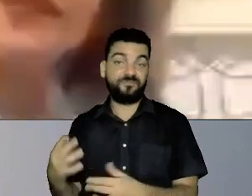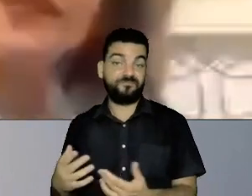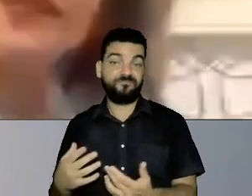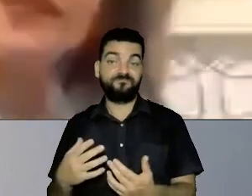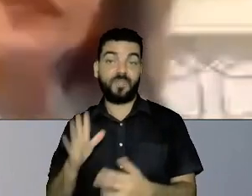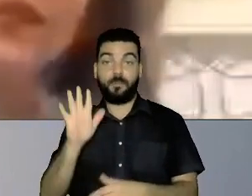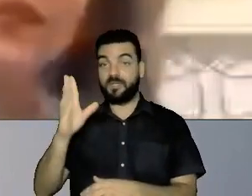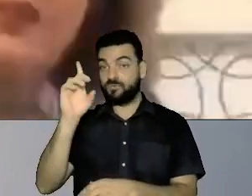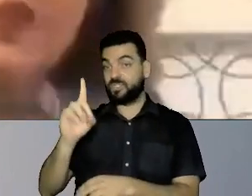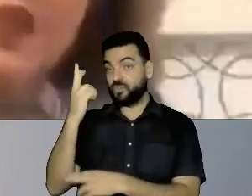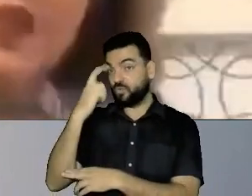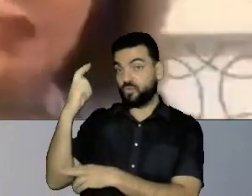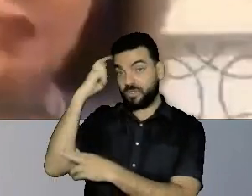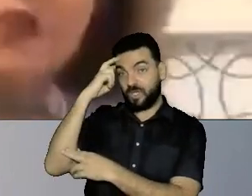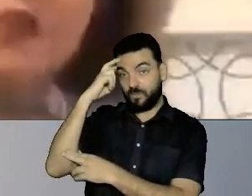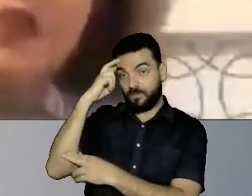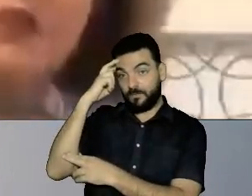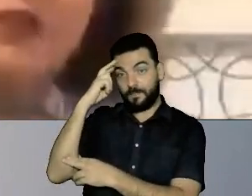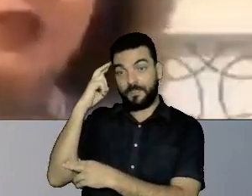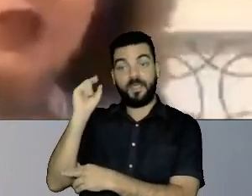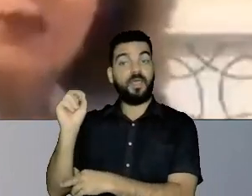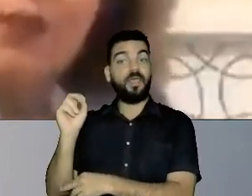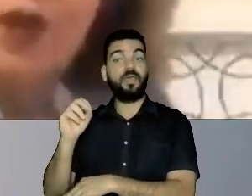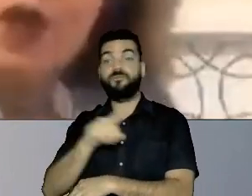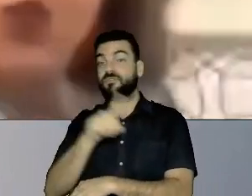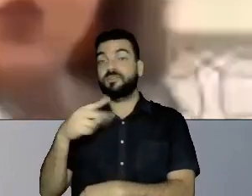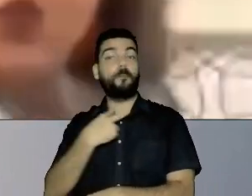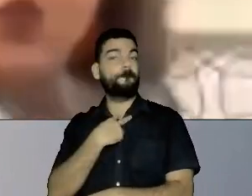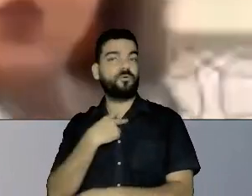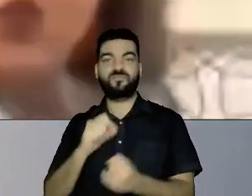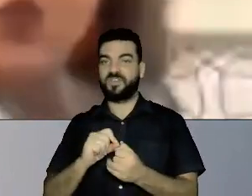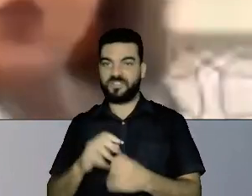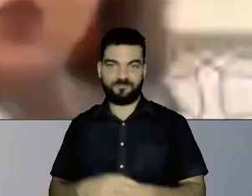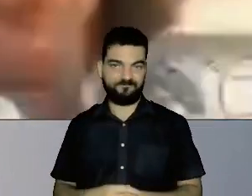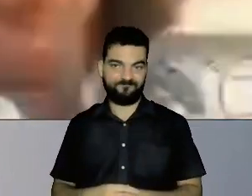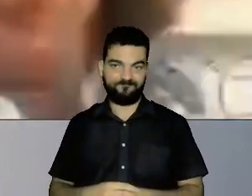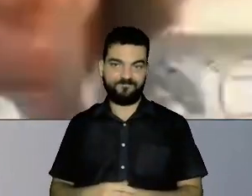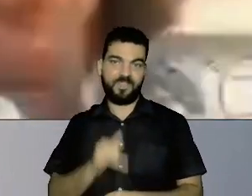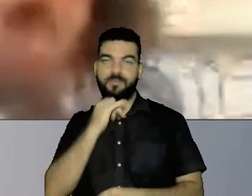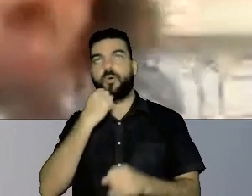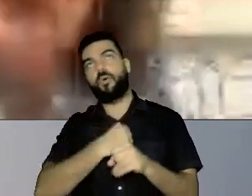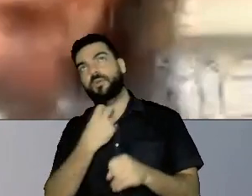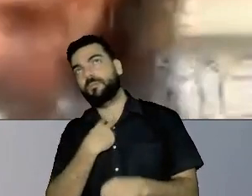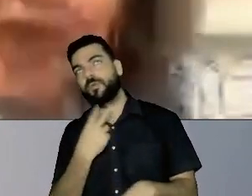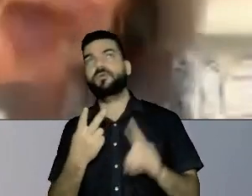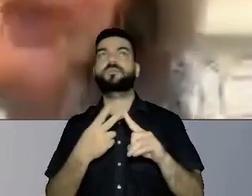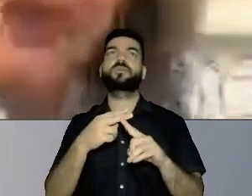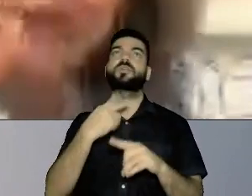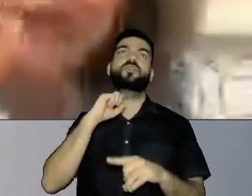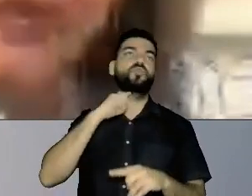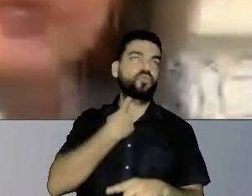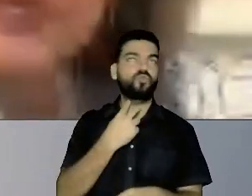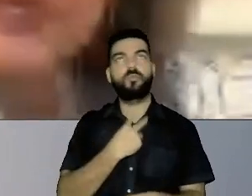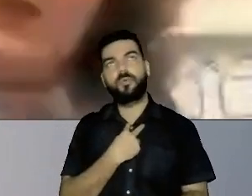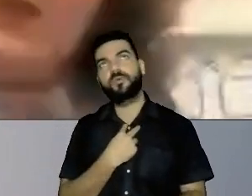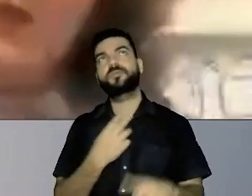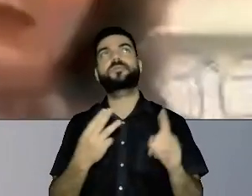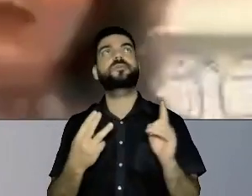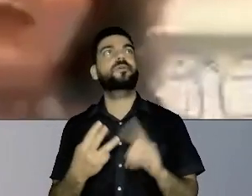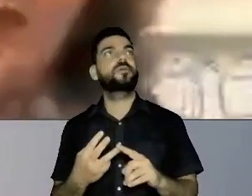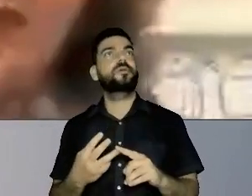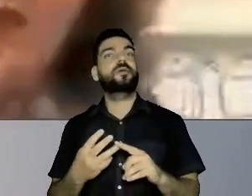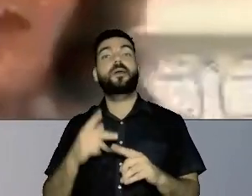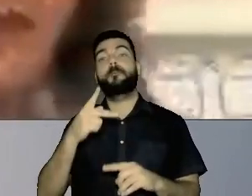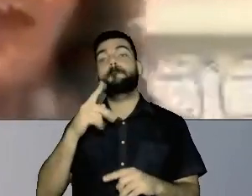cultural parte de tudo que você não pode fazer, você não pode construir, você não pode poluir, inclusive a pichação